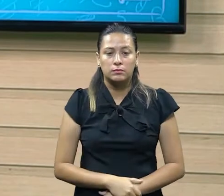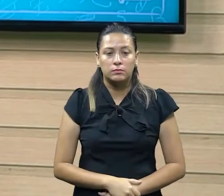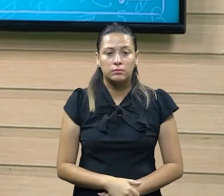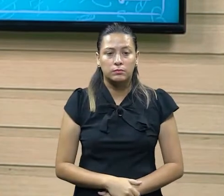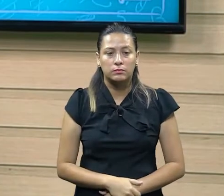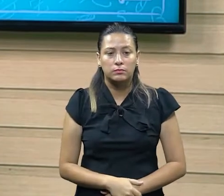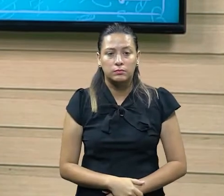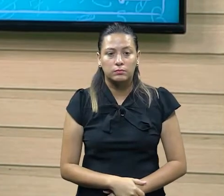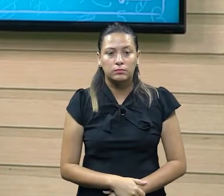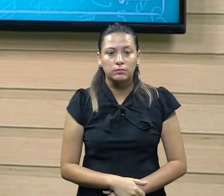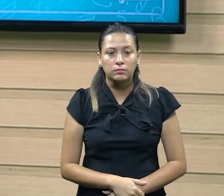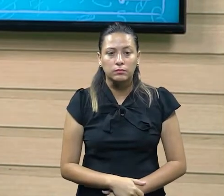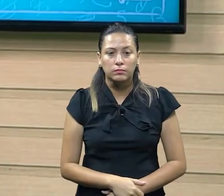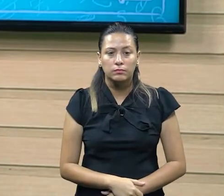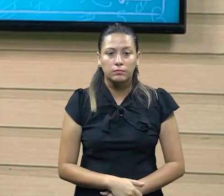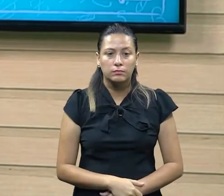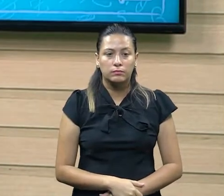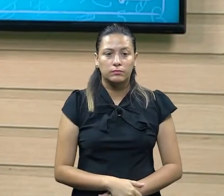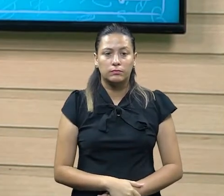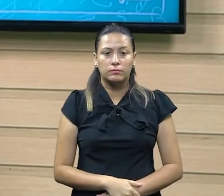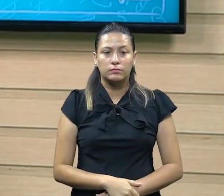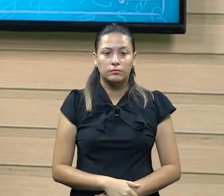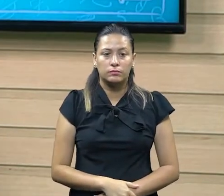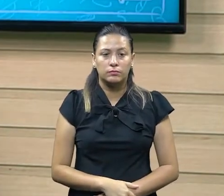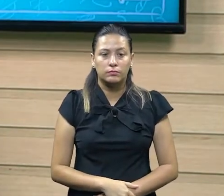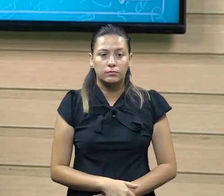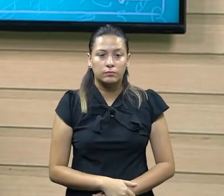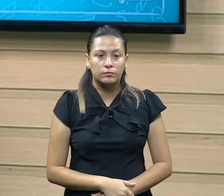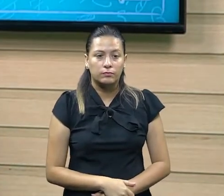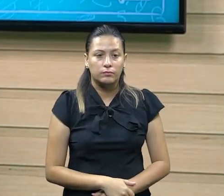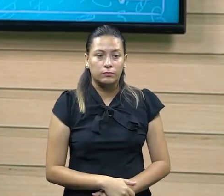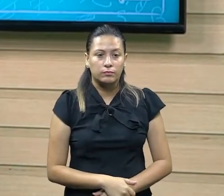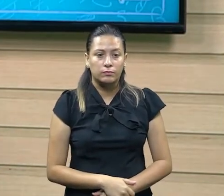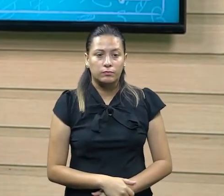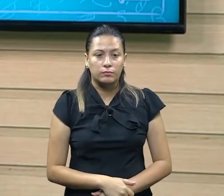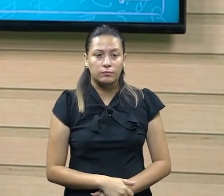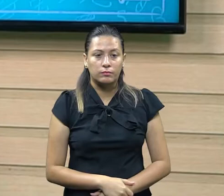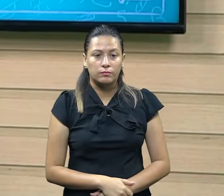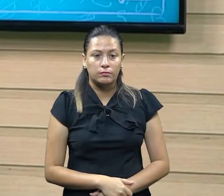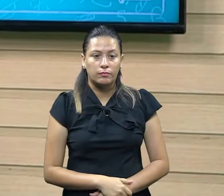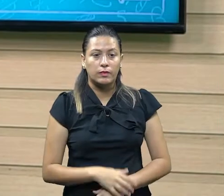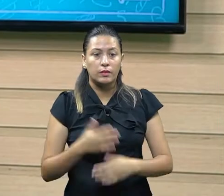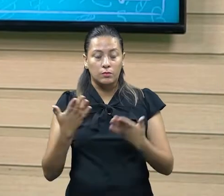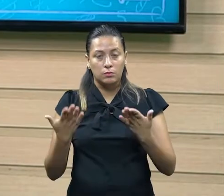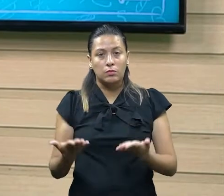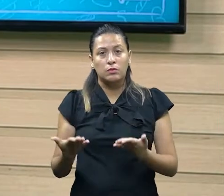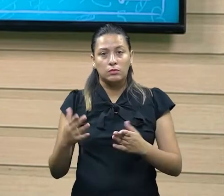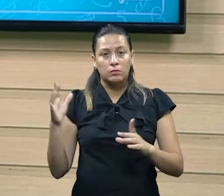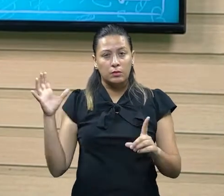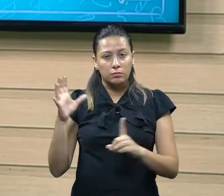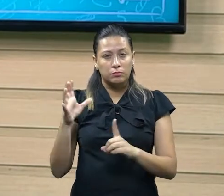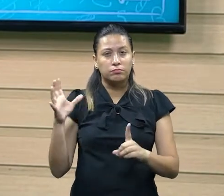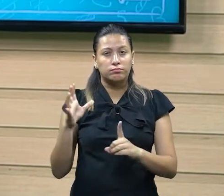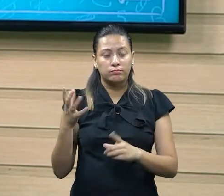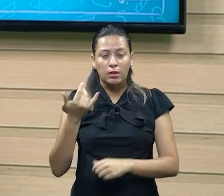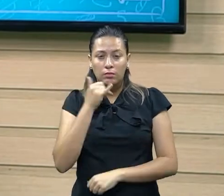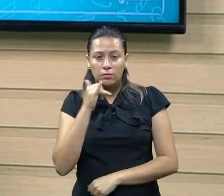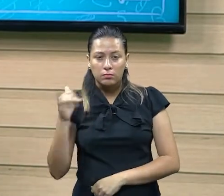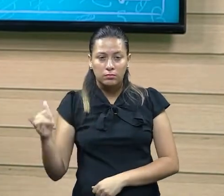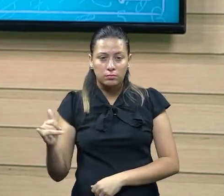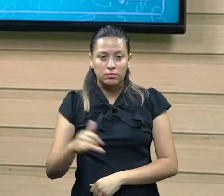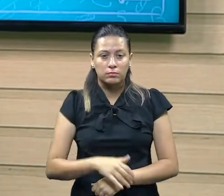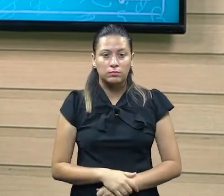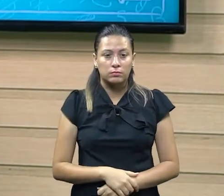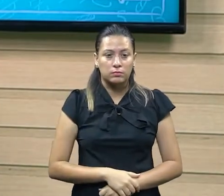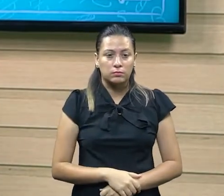porque quando for para fazer alguma intervenção de parte elétrica, tudo aquilo